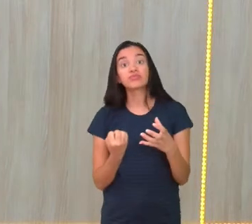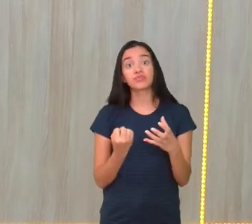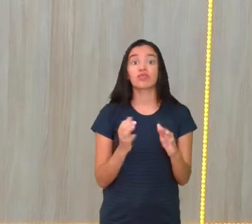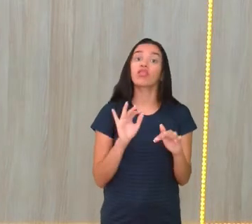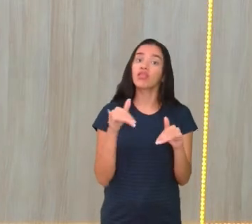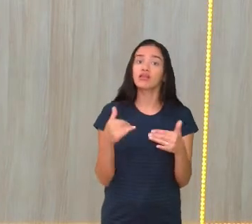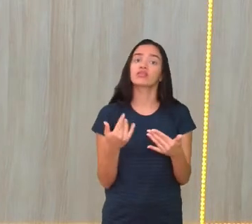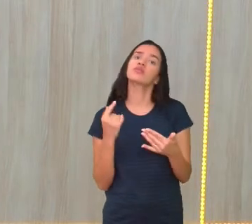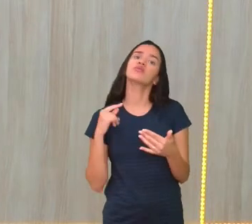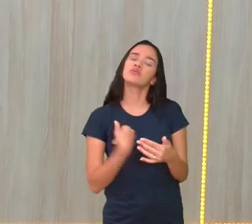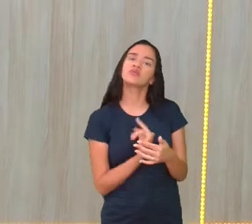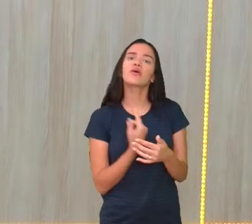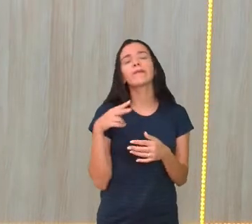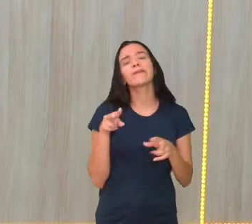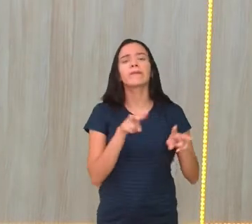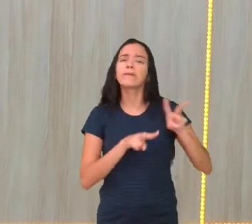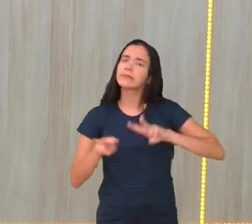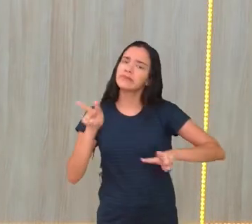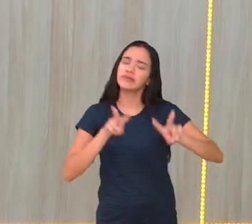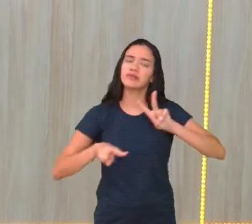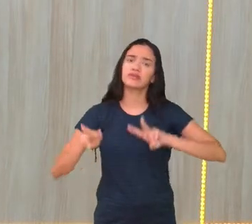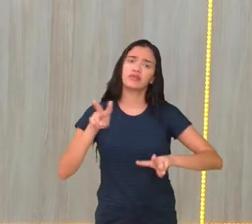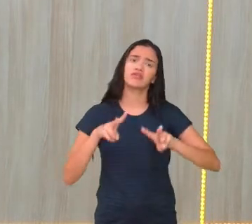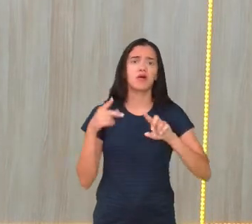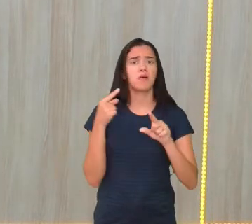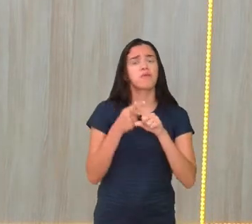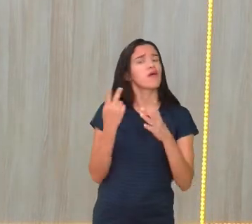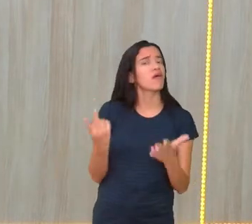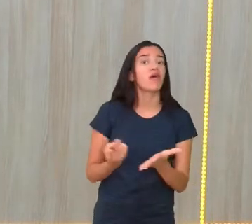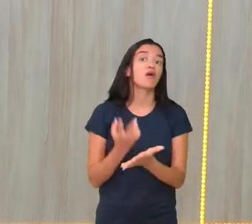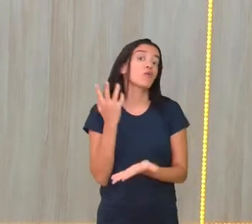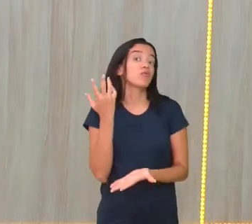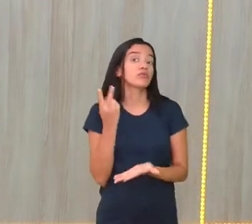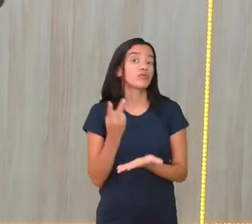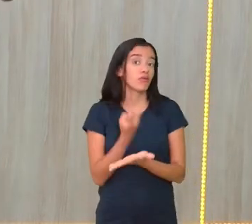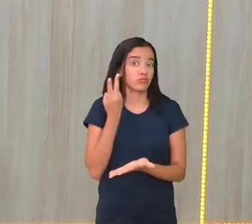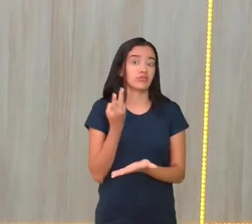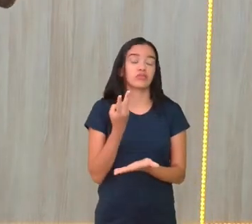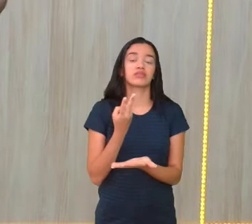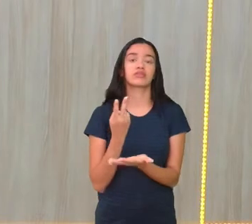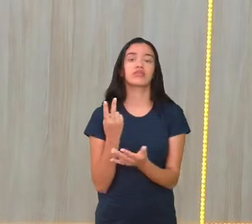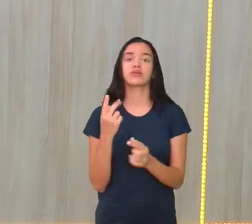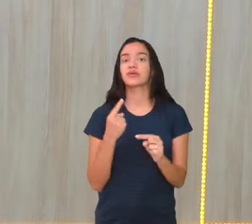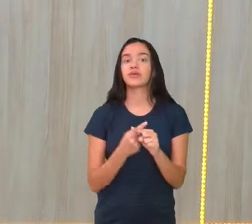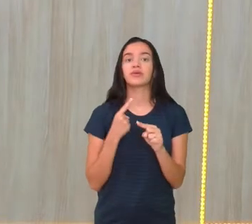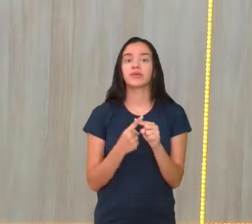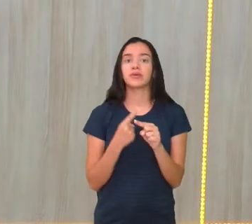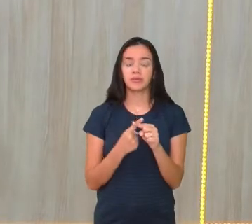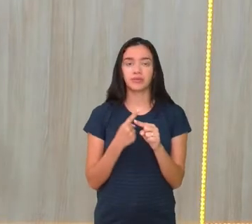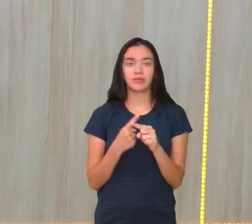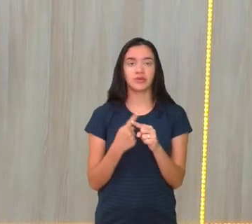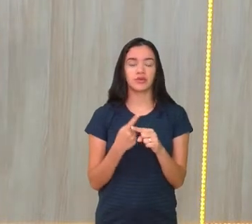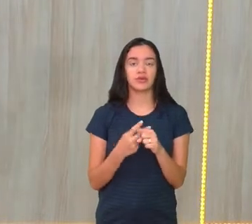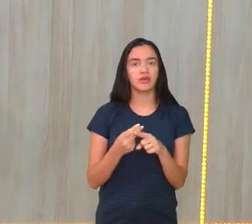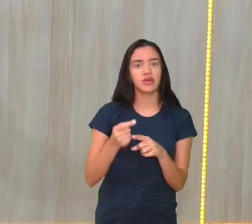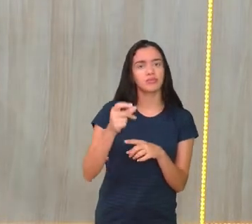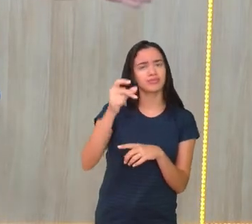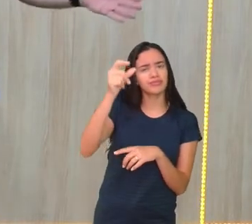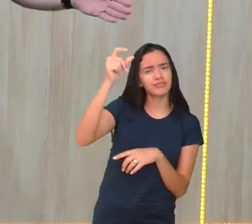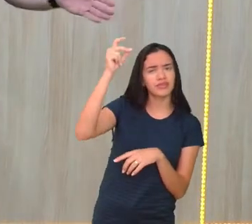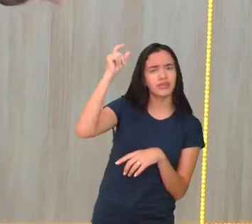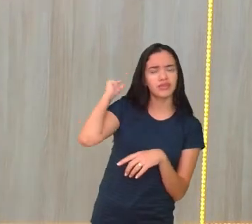Então a gente observa que por que é que isso acontece, né? Porque a gente lida ao longo da história